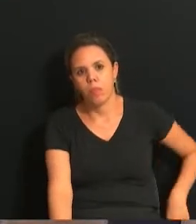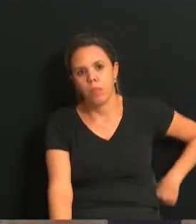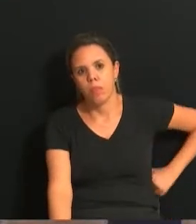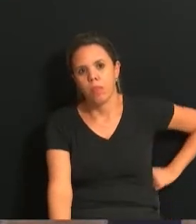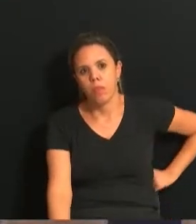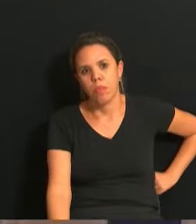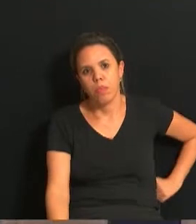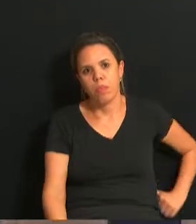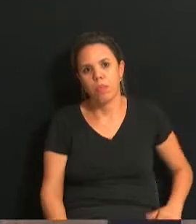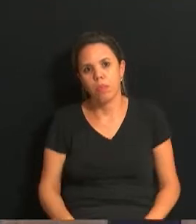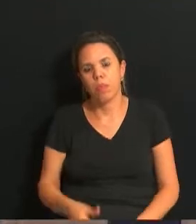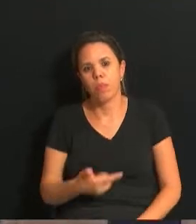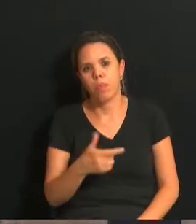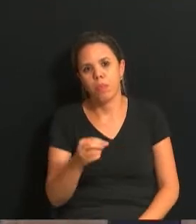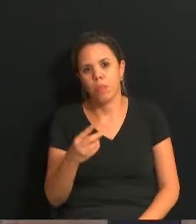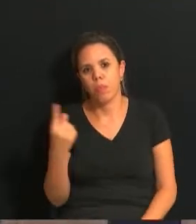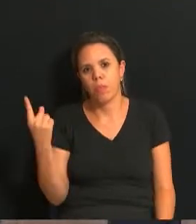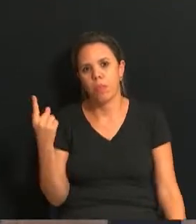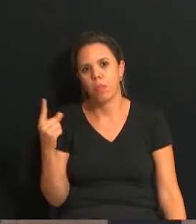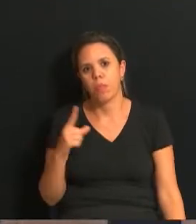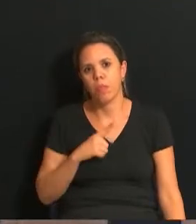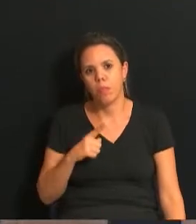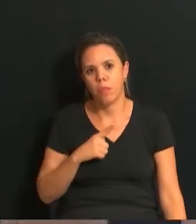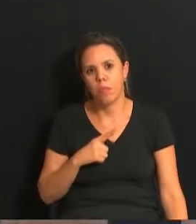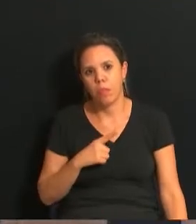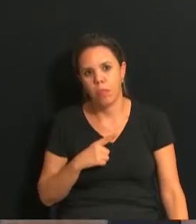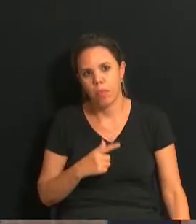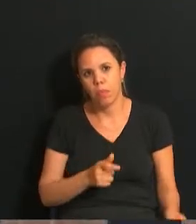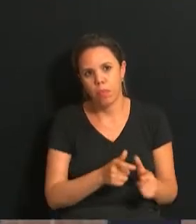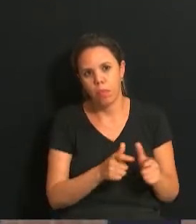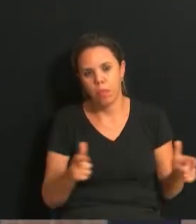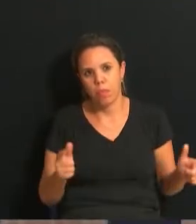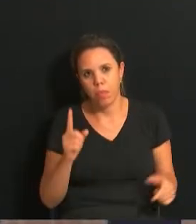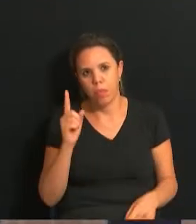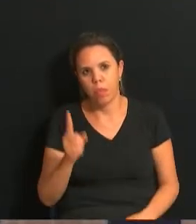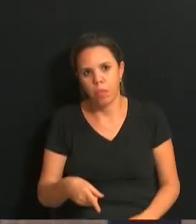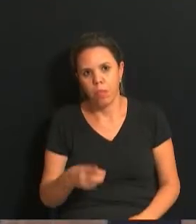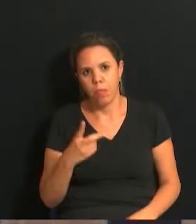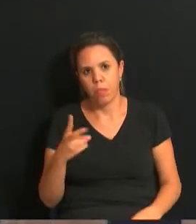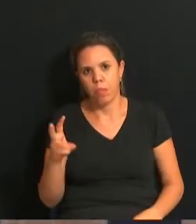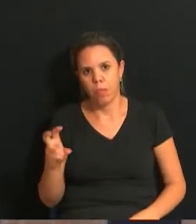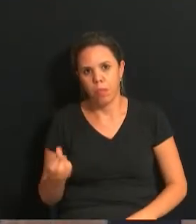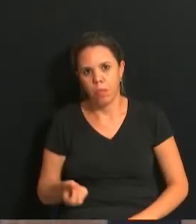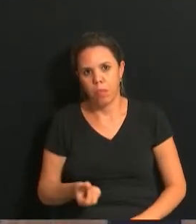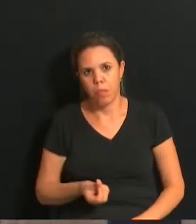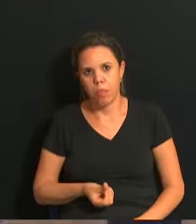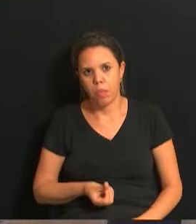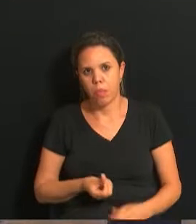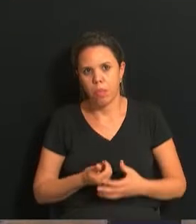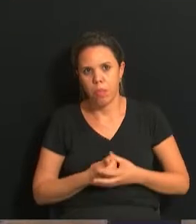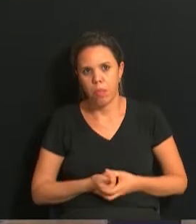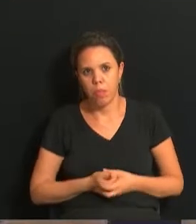Em 2021, tem um leve aumento, 1.156.